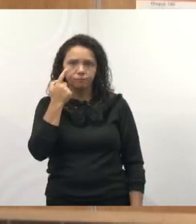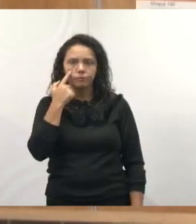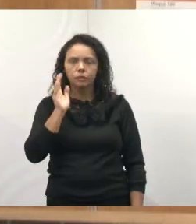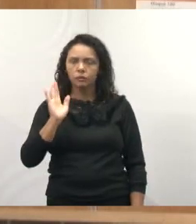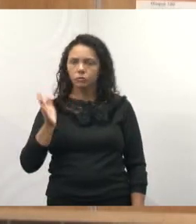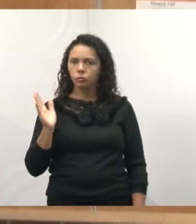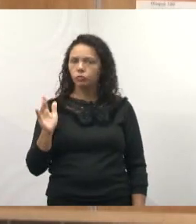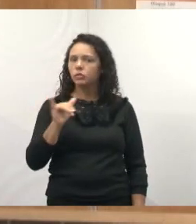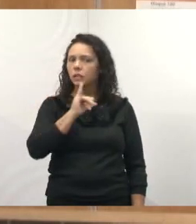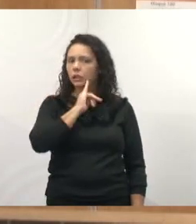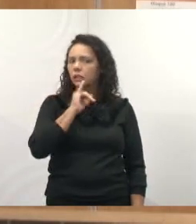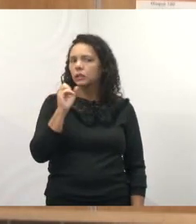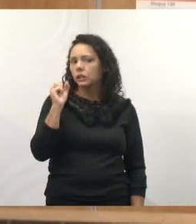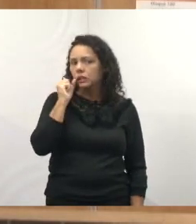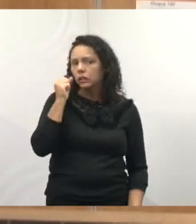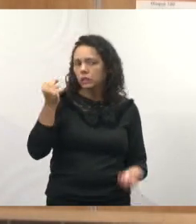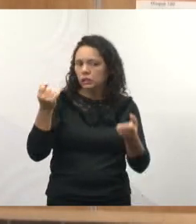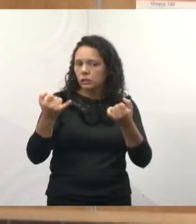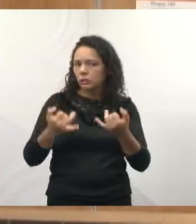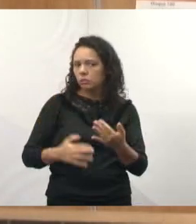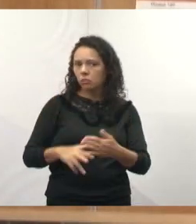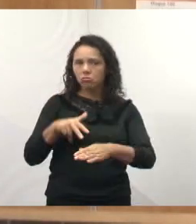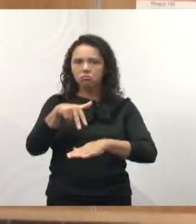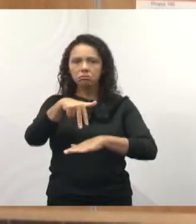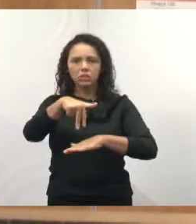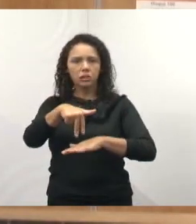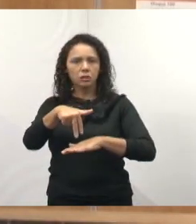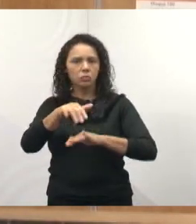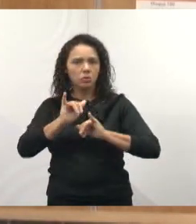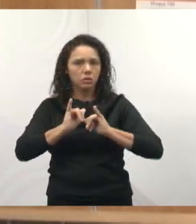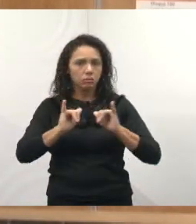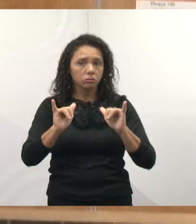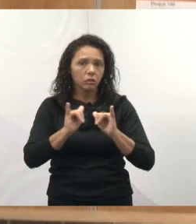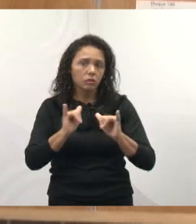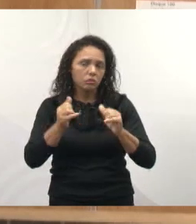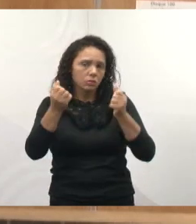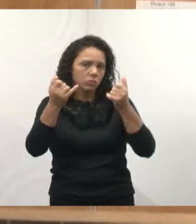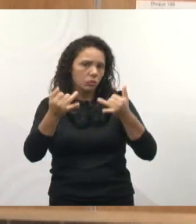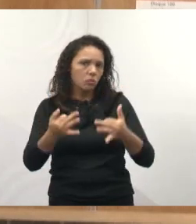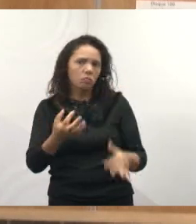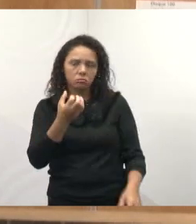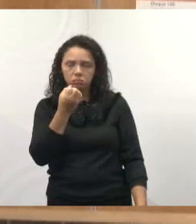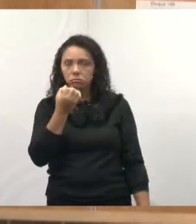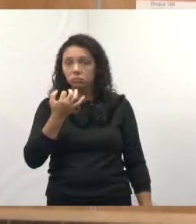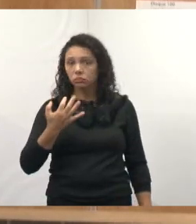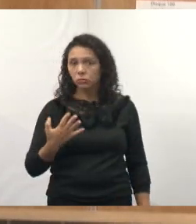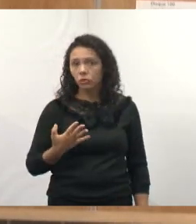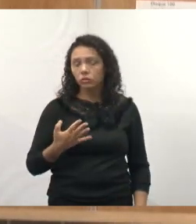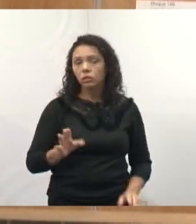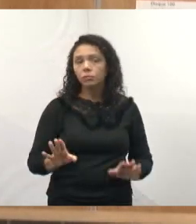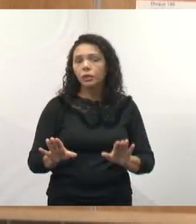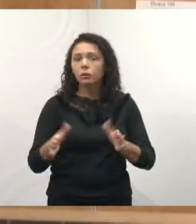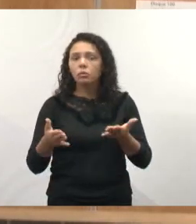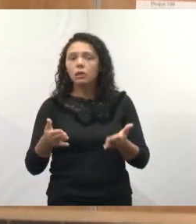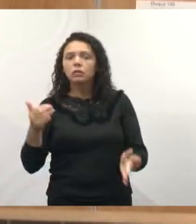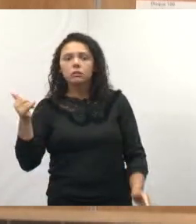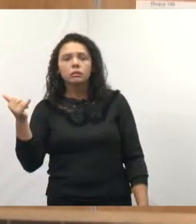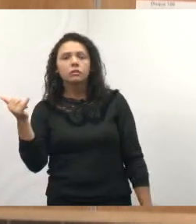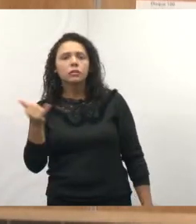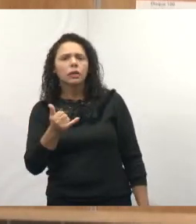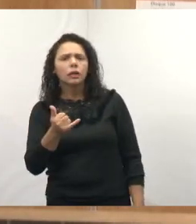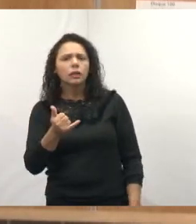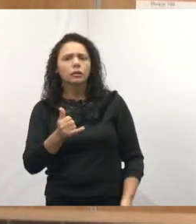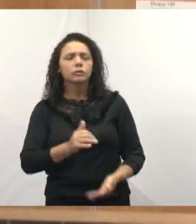na tribuna, e muito bem explicado, né? E quando você diz que a prestação de conta de